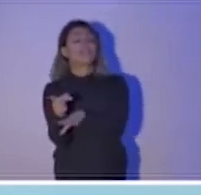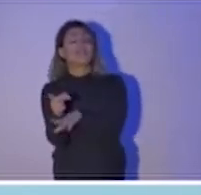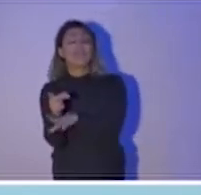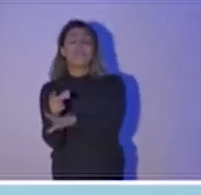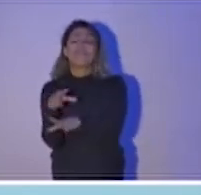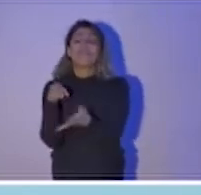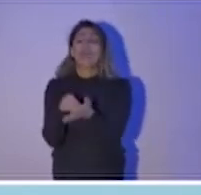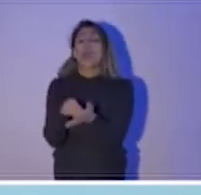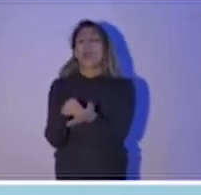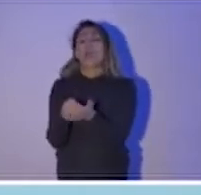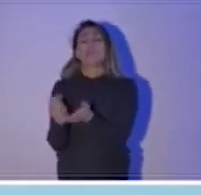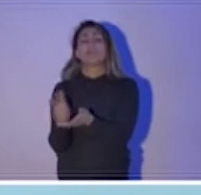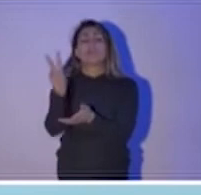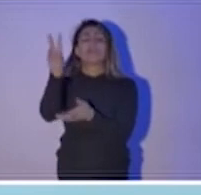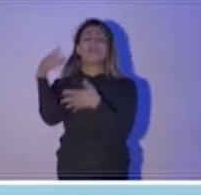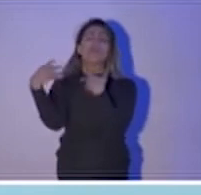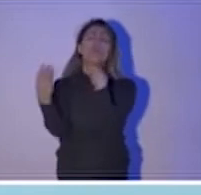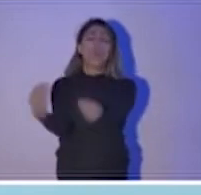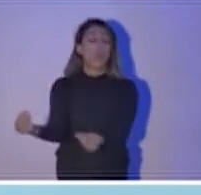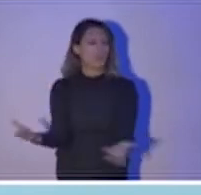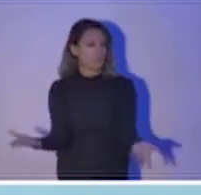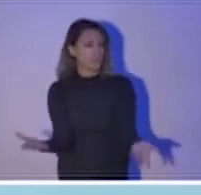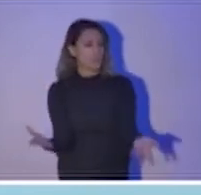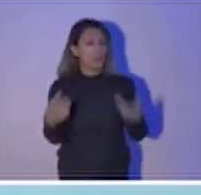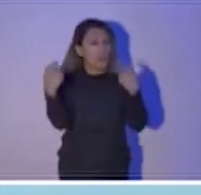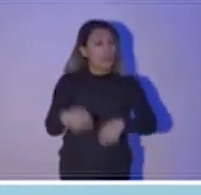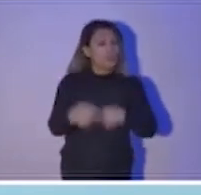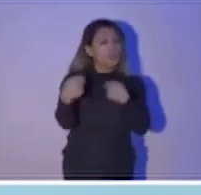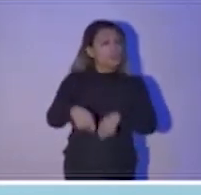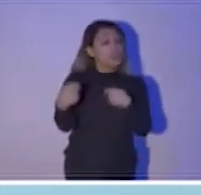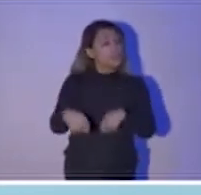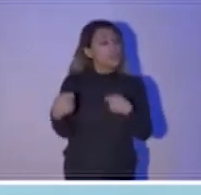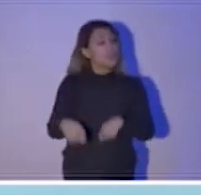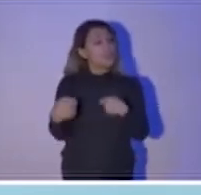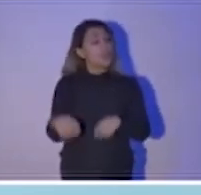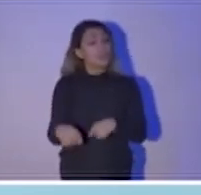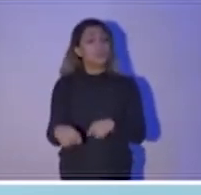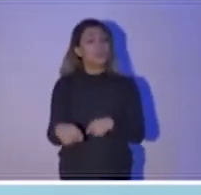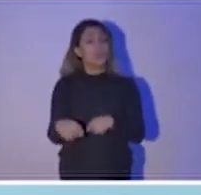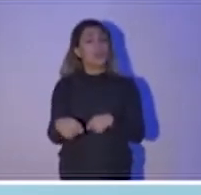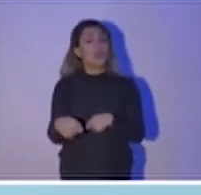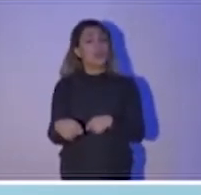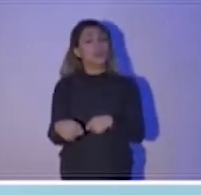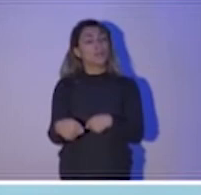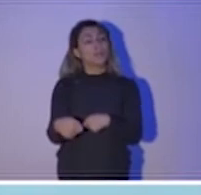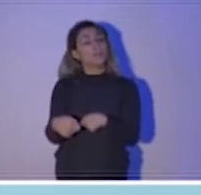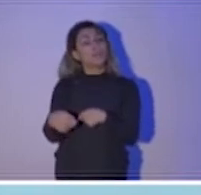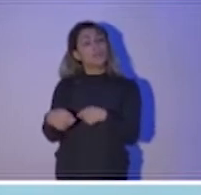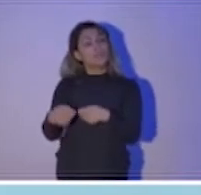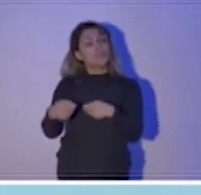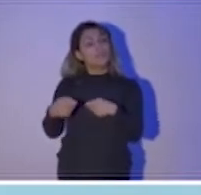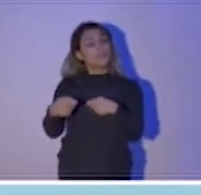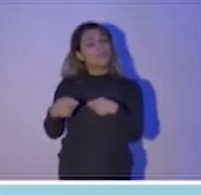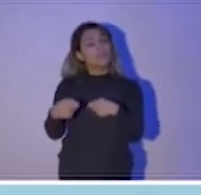processos avaliativos que foquem em outros parâmetros que não estes. Mas, se você achar